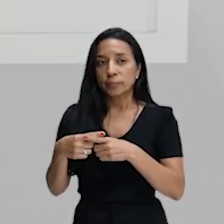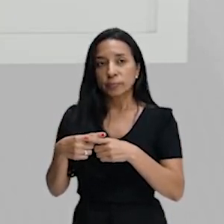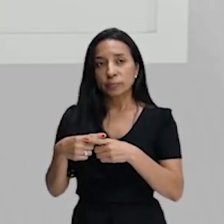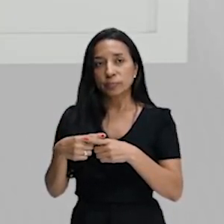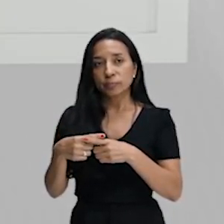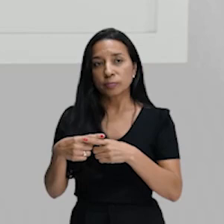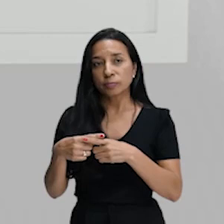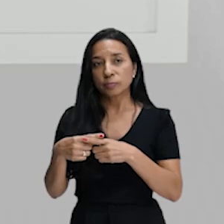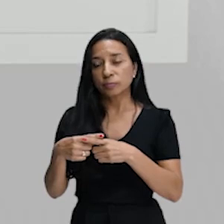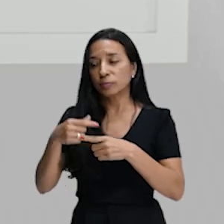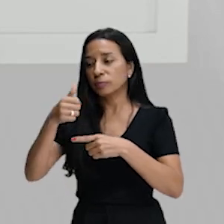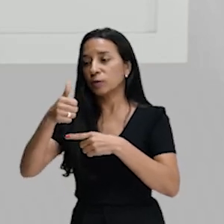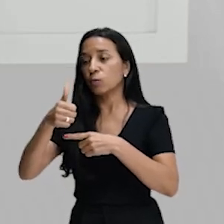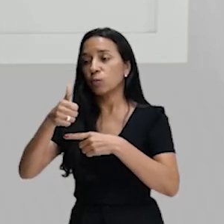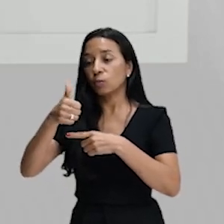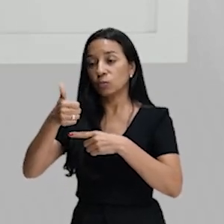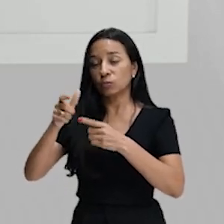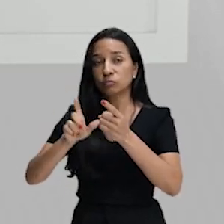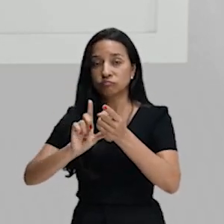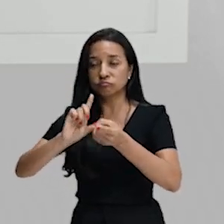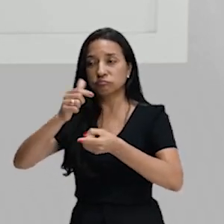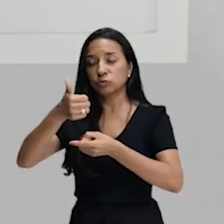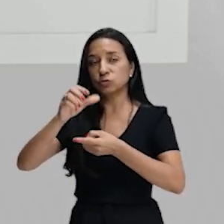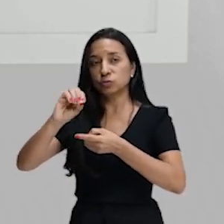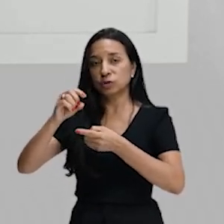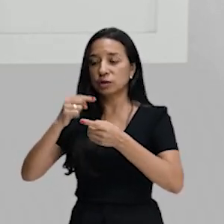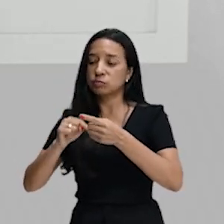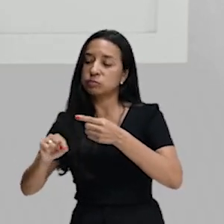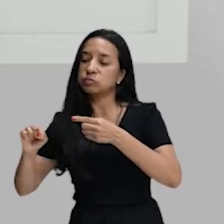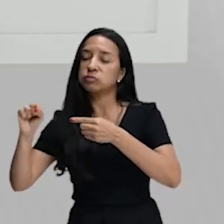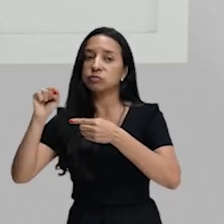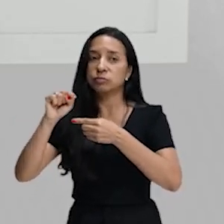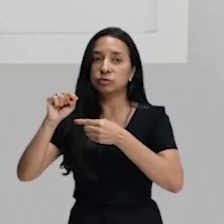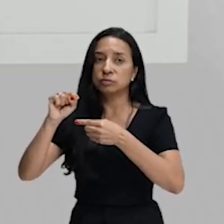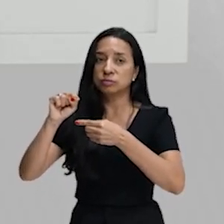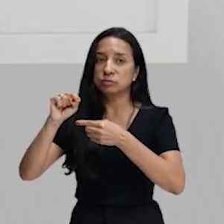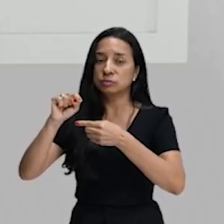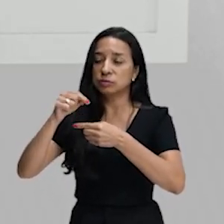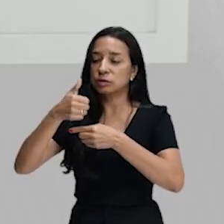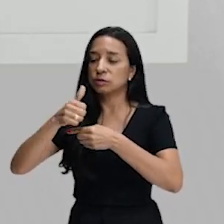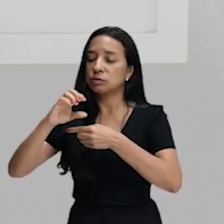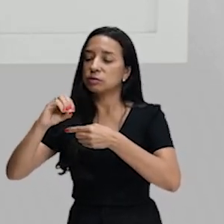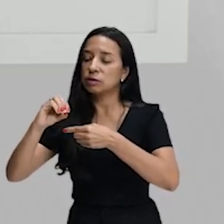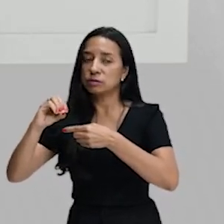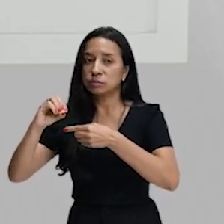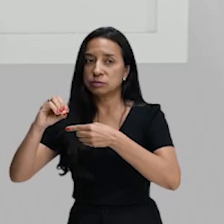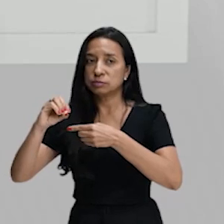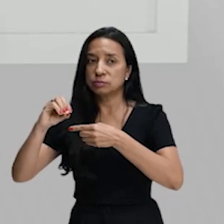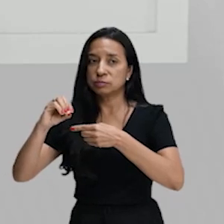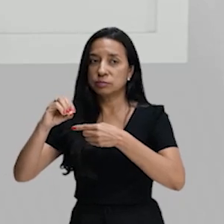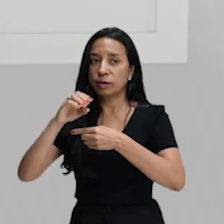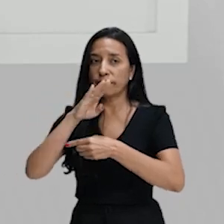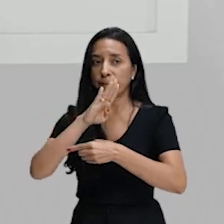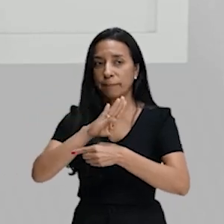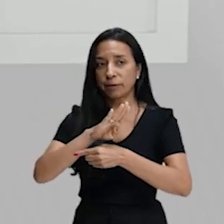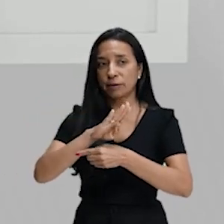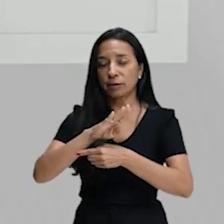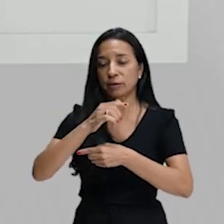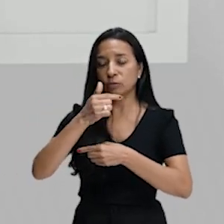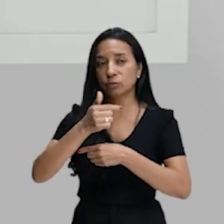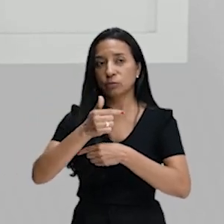primeira, ou apenas 10. Aqui vai ficar 10. Então, campo 2 vai ser igual a